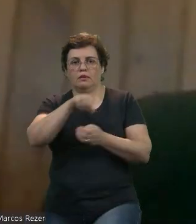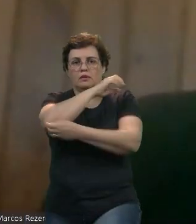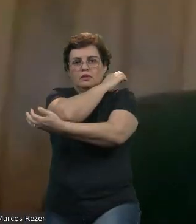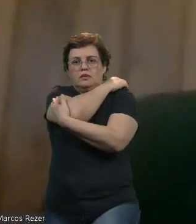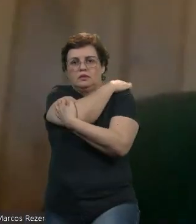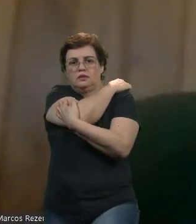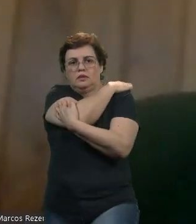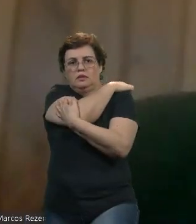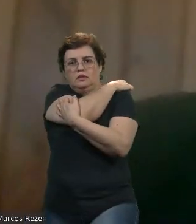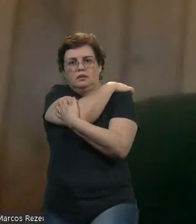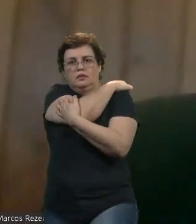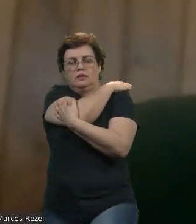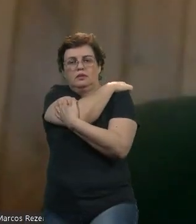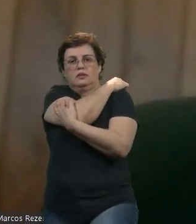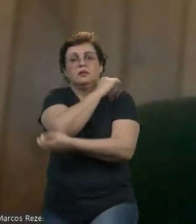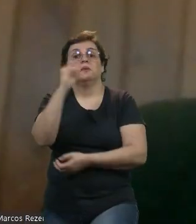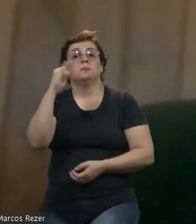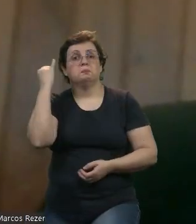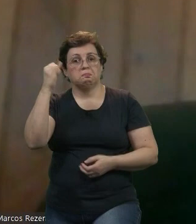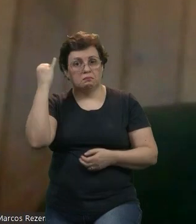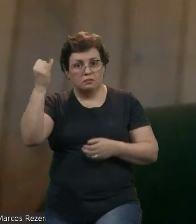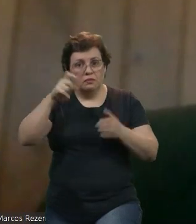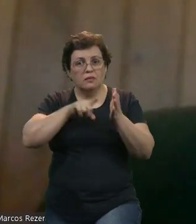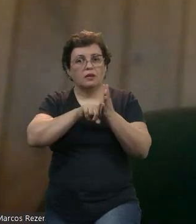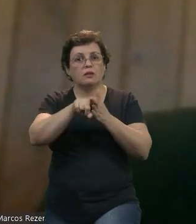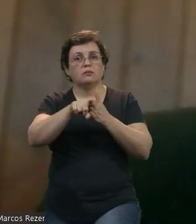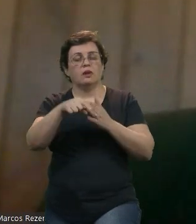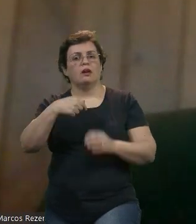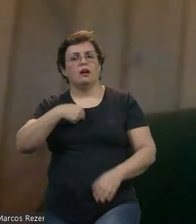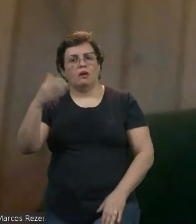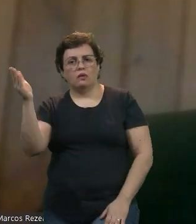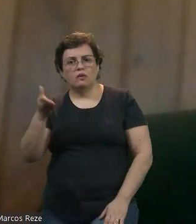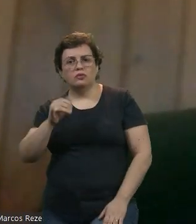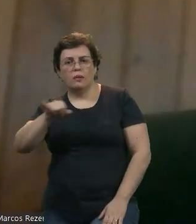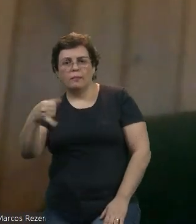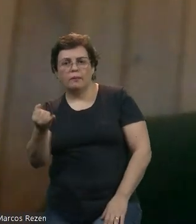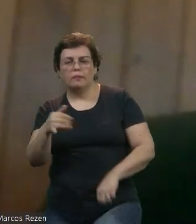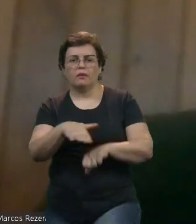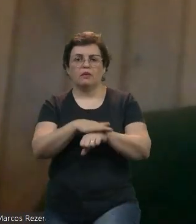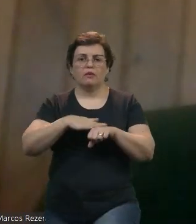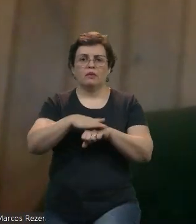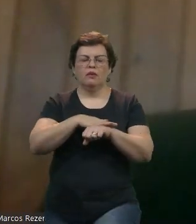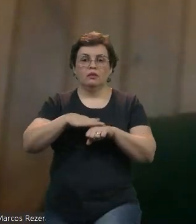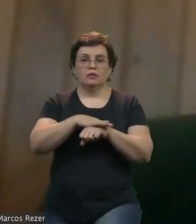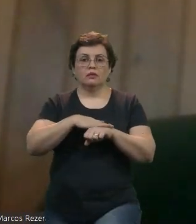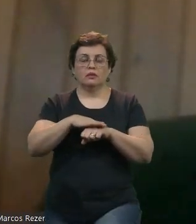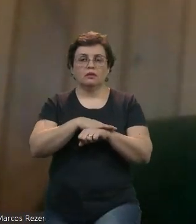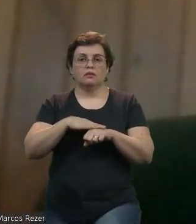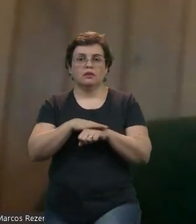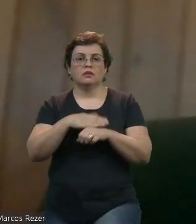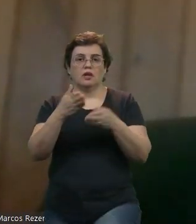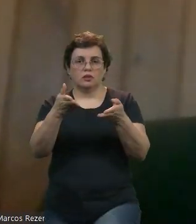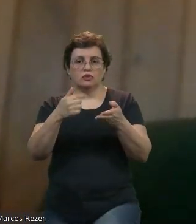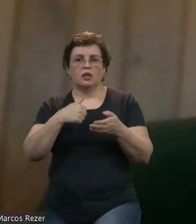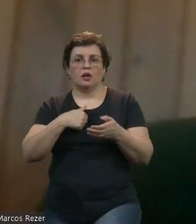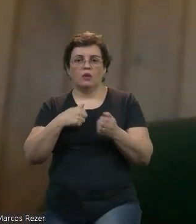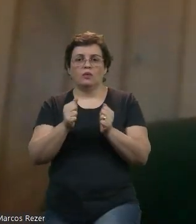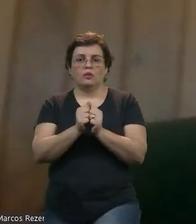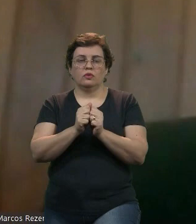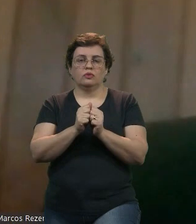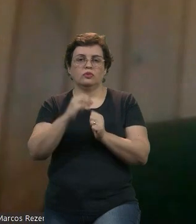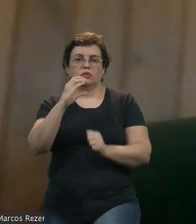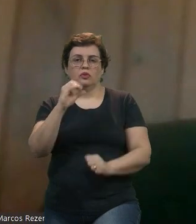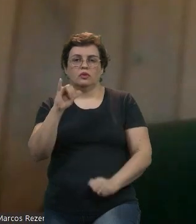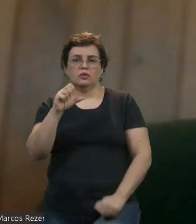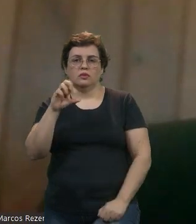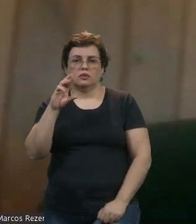A pergunta é importante do vereador João do Bar, eu já tive oportunidade de conversar a esse respeito, eu e o vereador Cícero